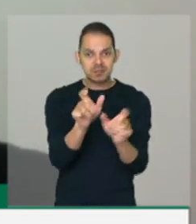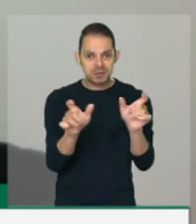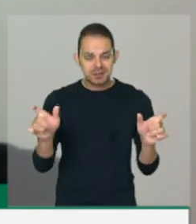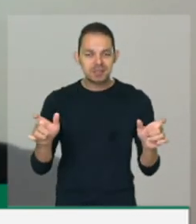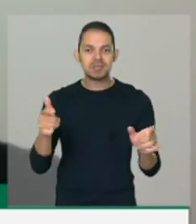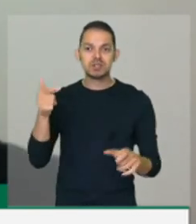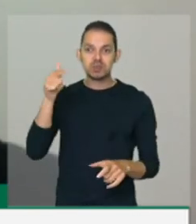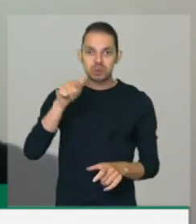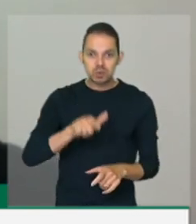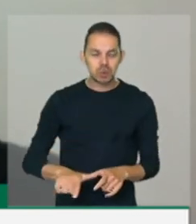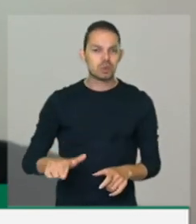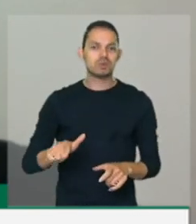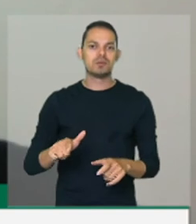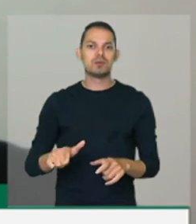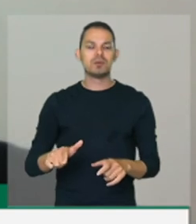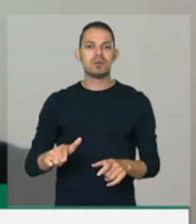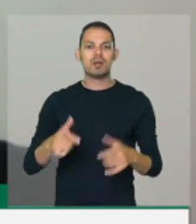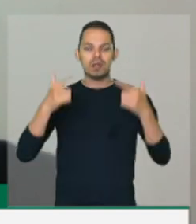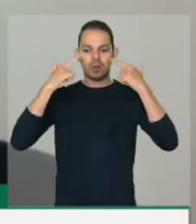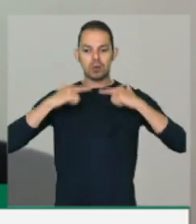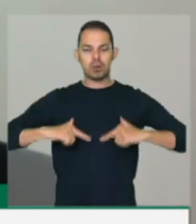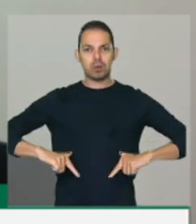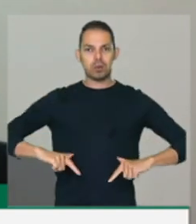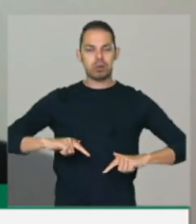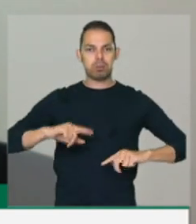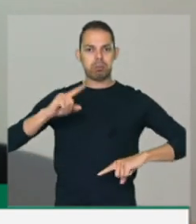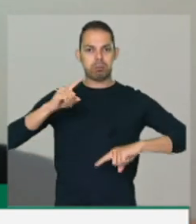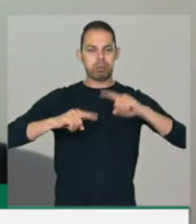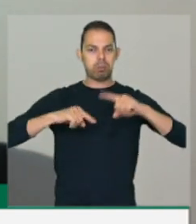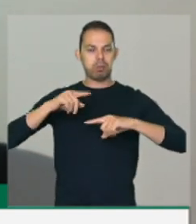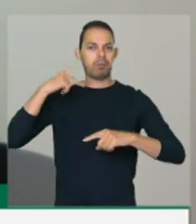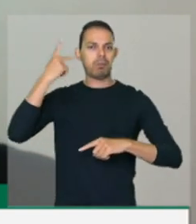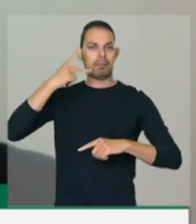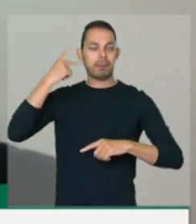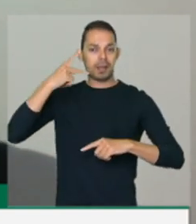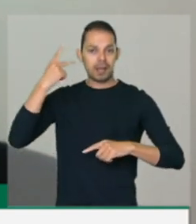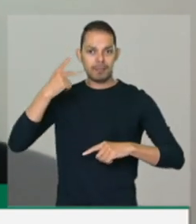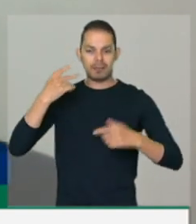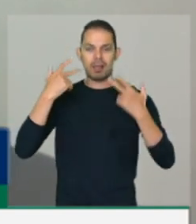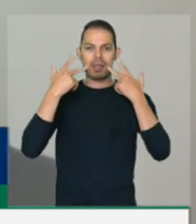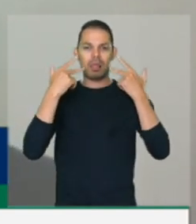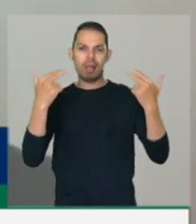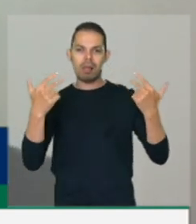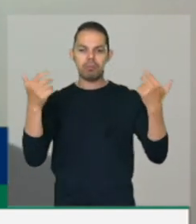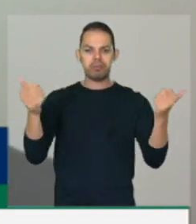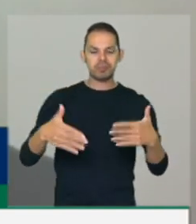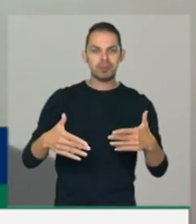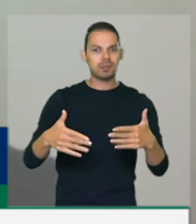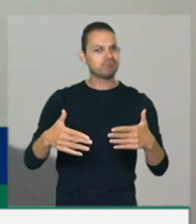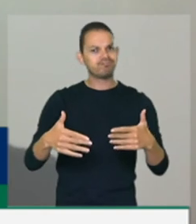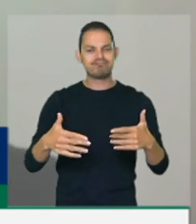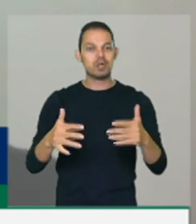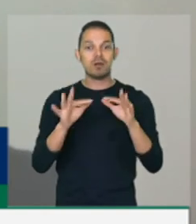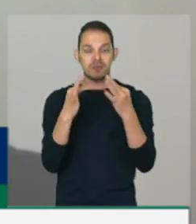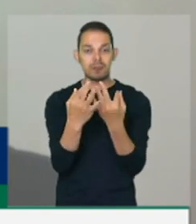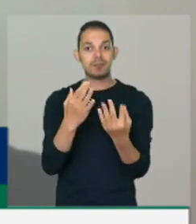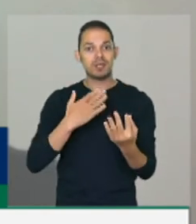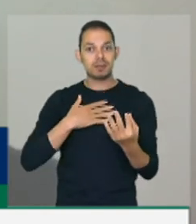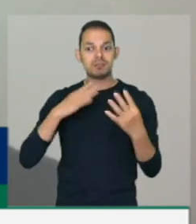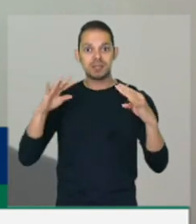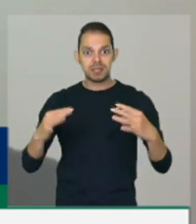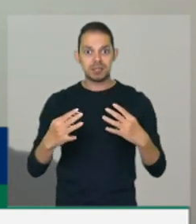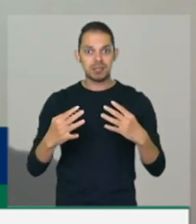vez, que não relativizem. Eu tenho uma família que está assistindo isso atônita, como milhões de famílias brasileiras, a prisão de um